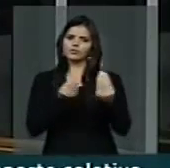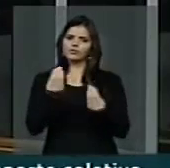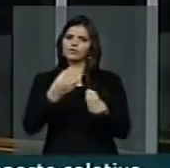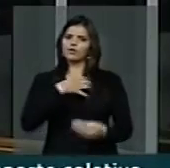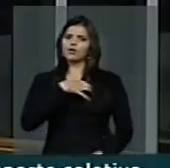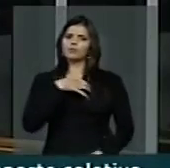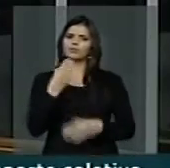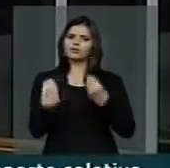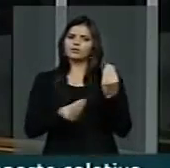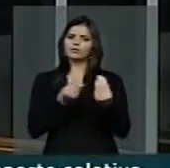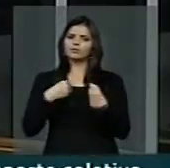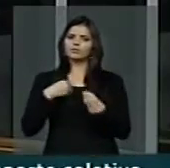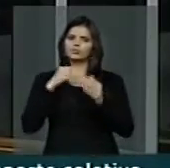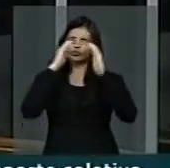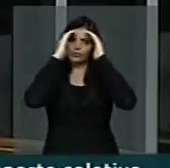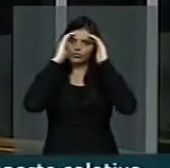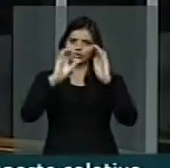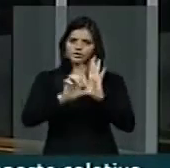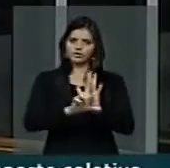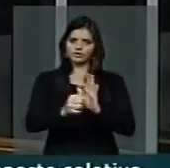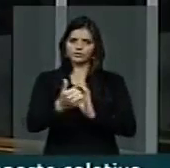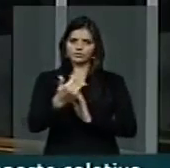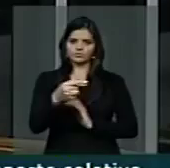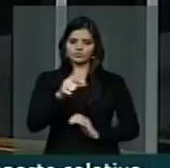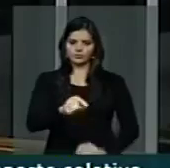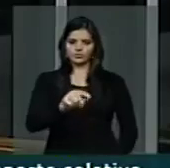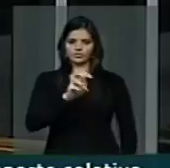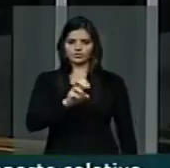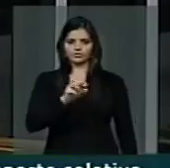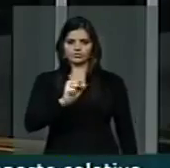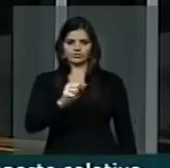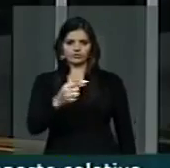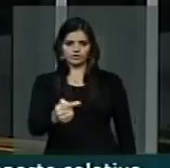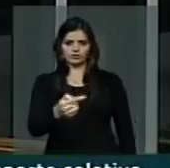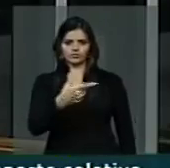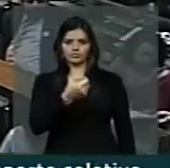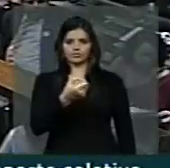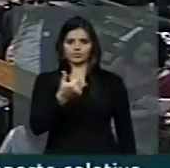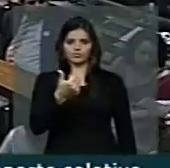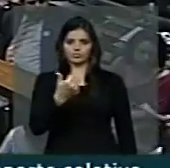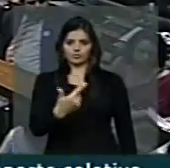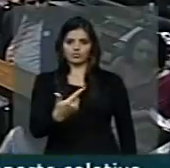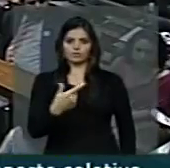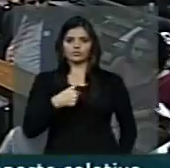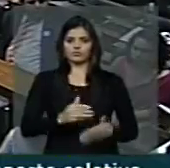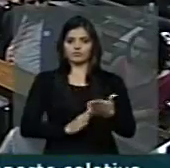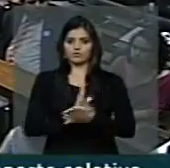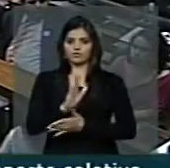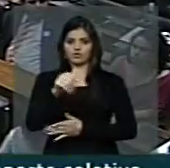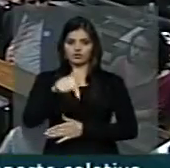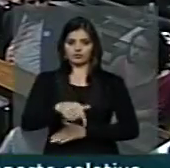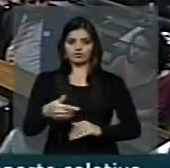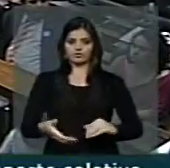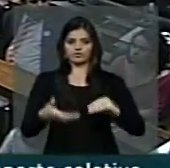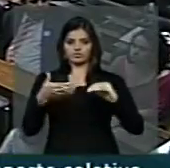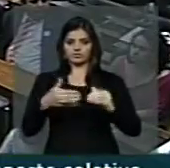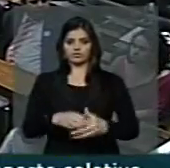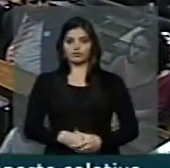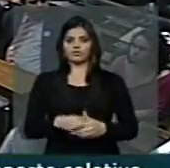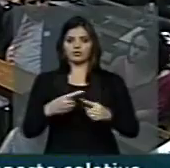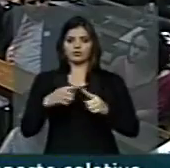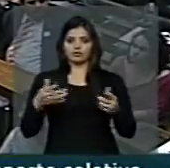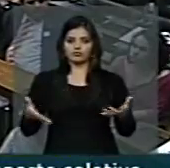sendo cumprida a Lei 12.587 de 2012, aprovada nesse Congresso Nacional, que estimula